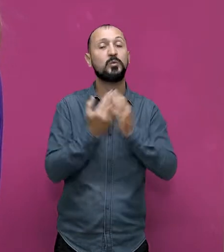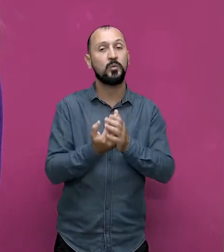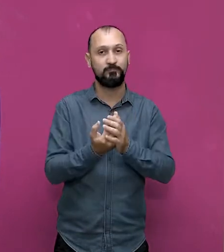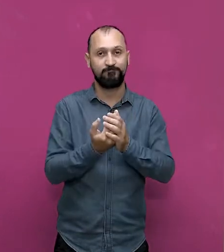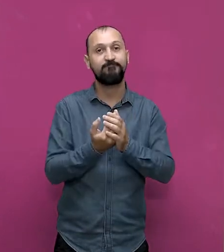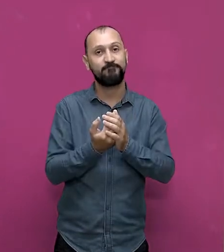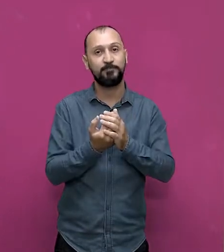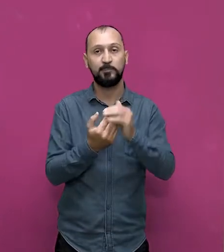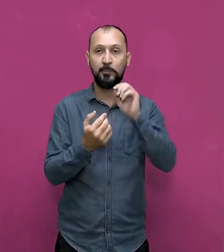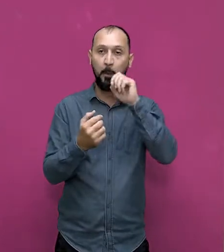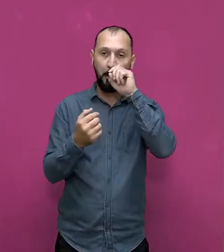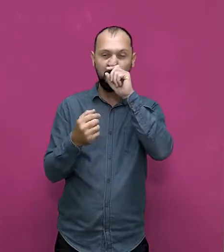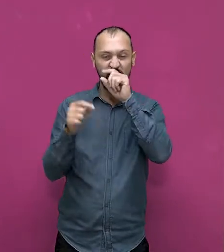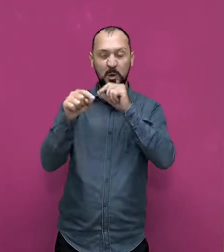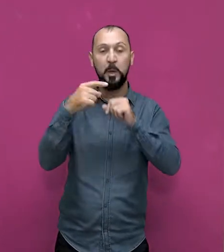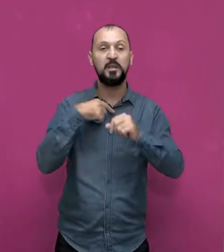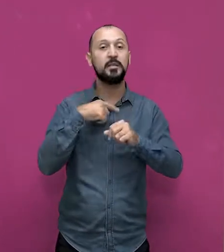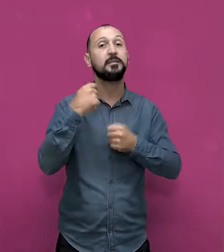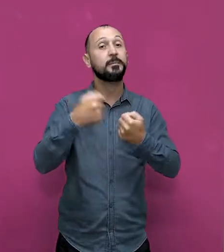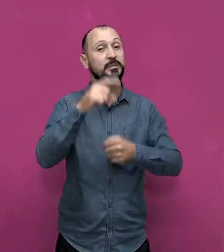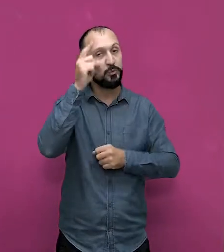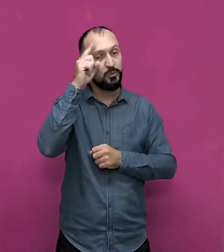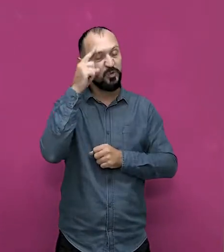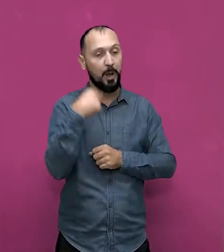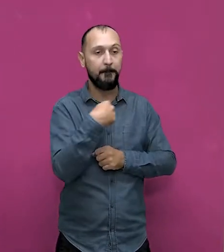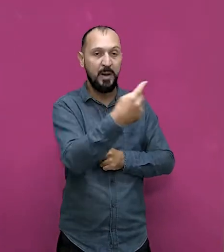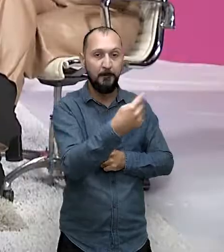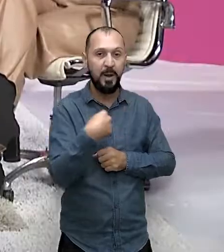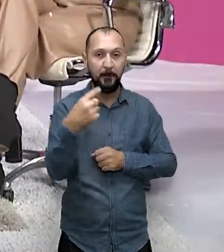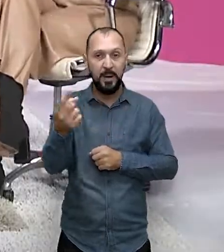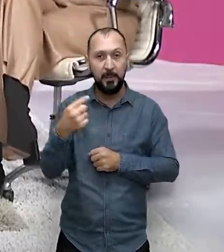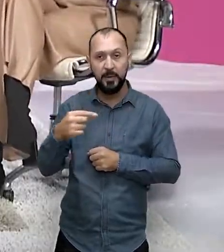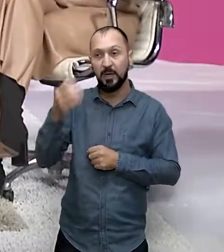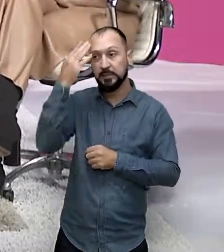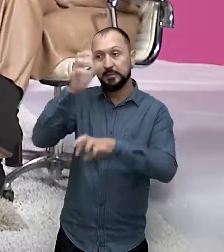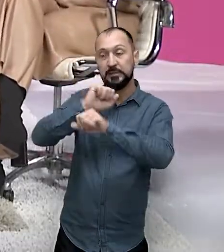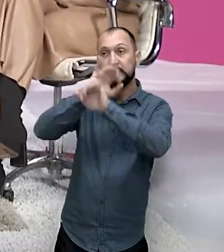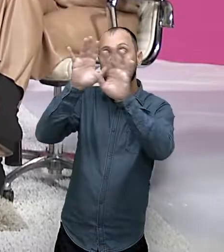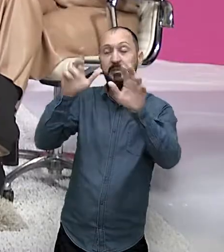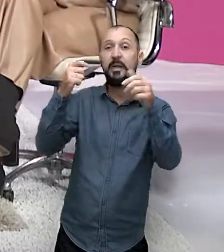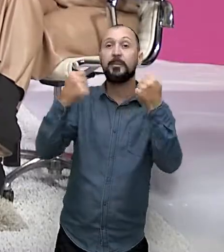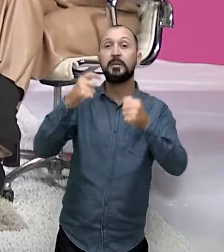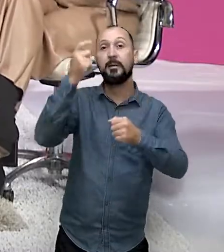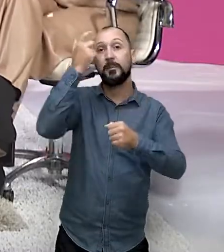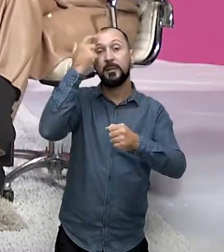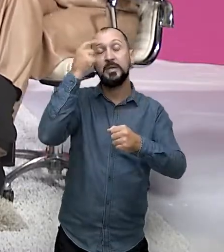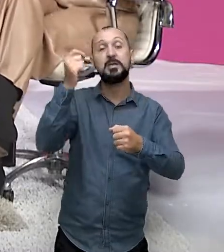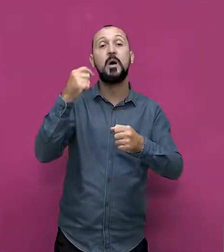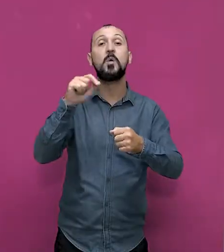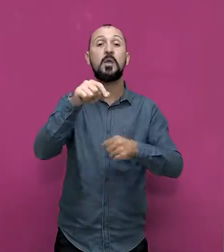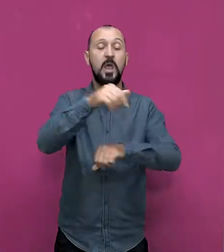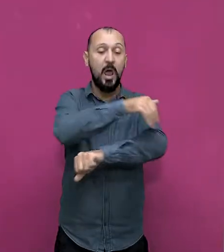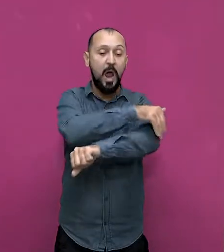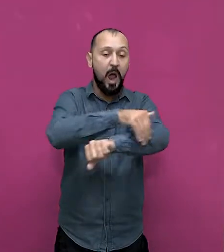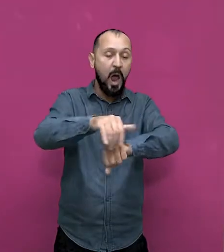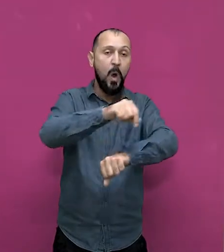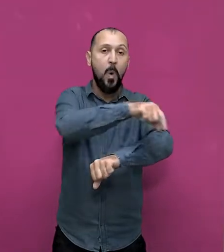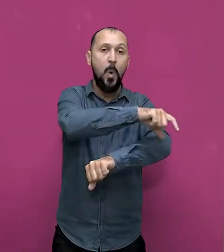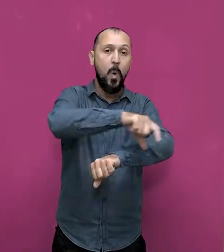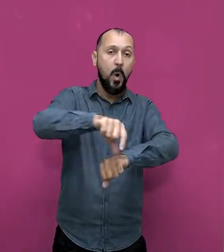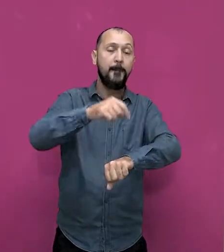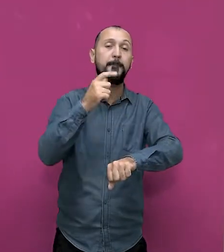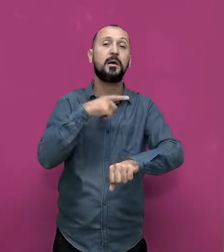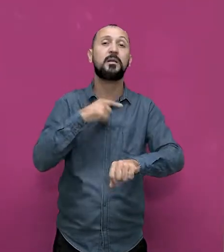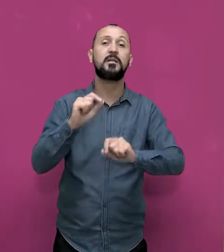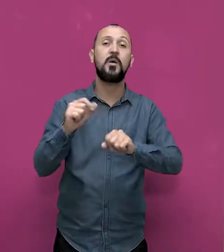como as escolas. Porque é esse percurso que as pessoas fazem no dia a dia. E, a partir desse entendimento, ela tem que tratar as vias para